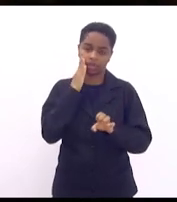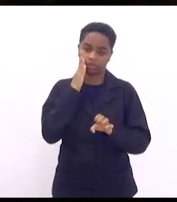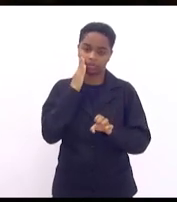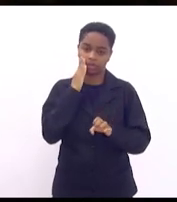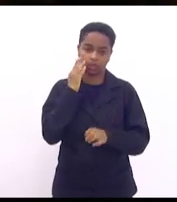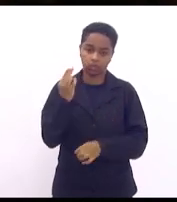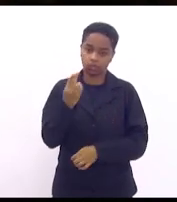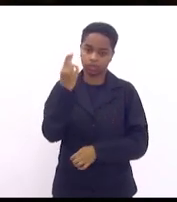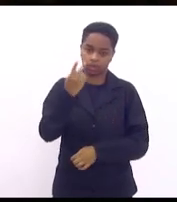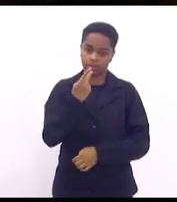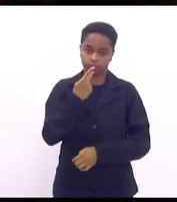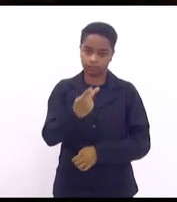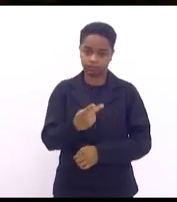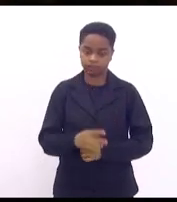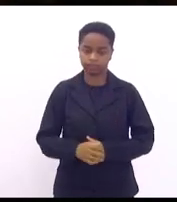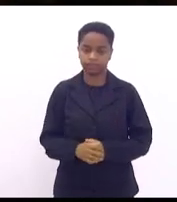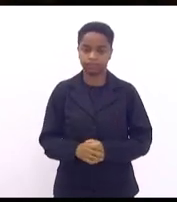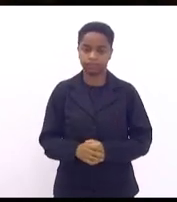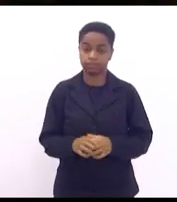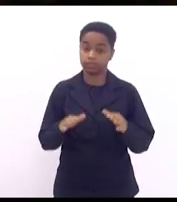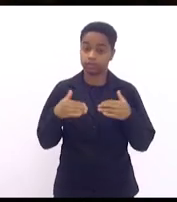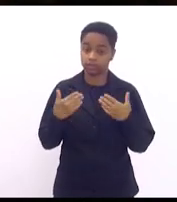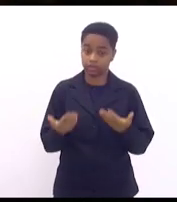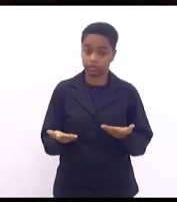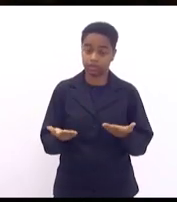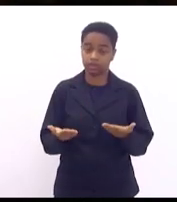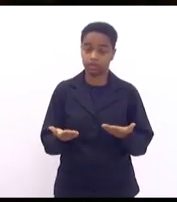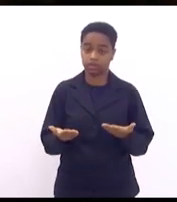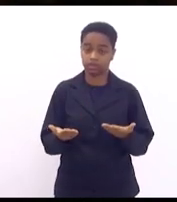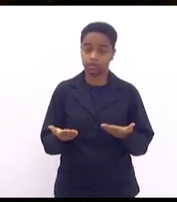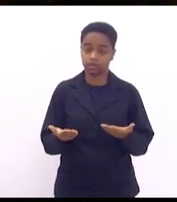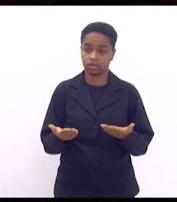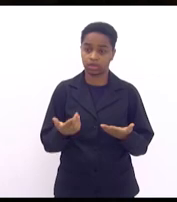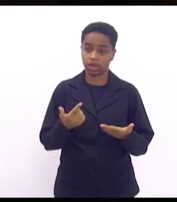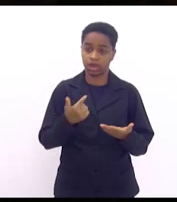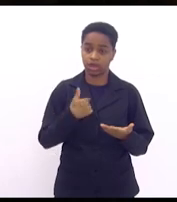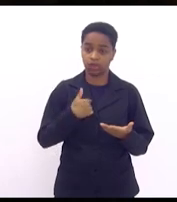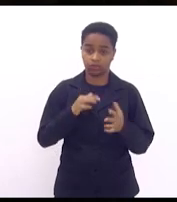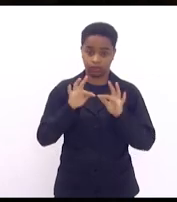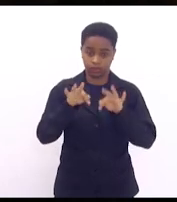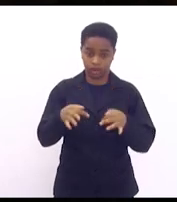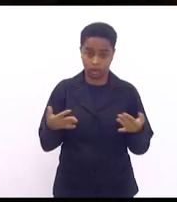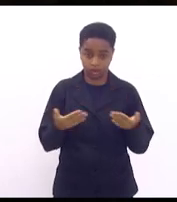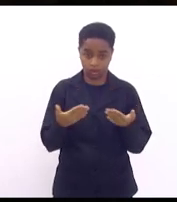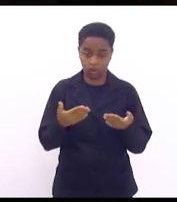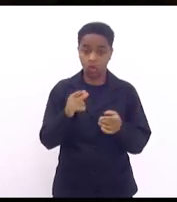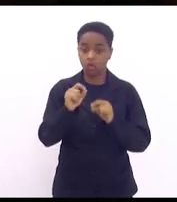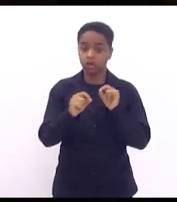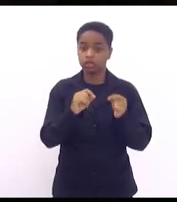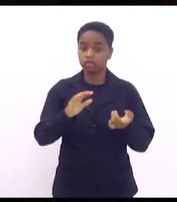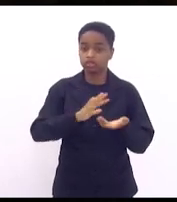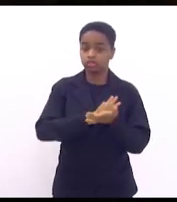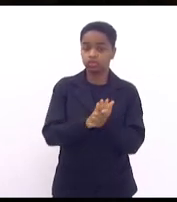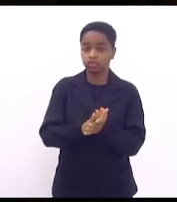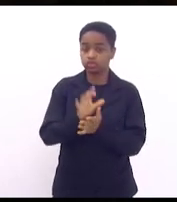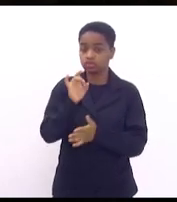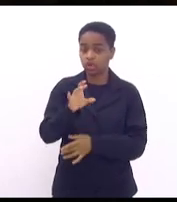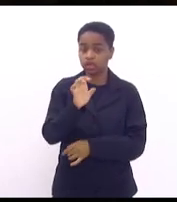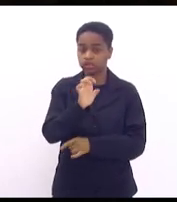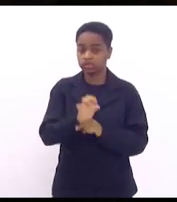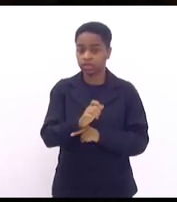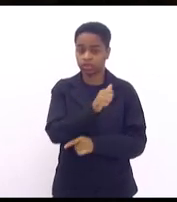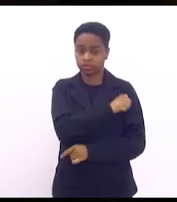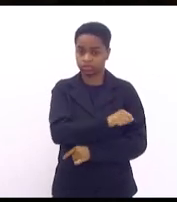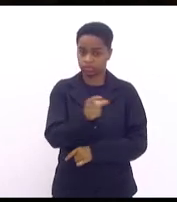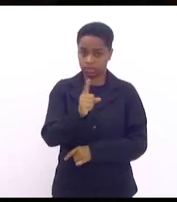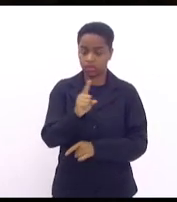mínima condição de falar. Portanto, para eu me despedir, o que acabou não só com o Estado do Rio de Janeiro